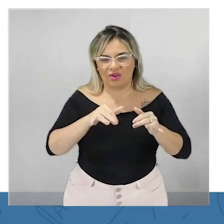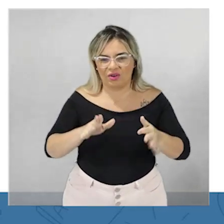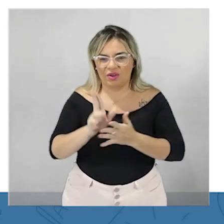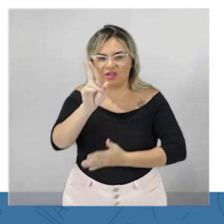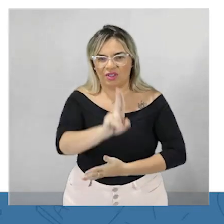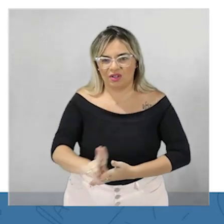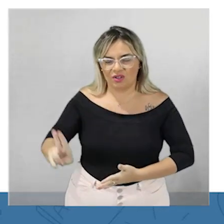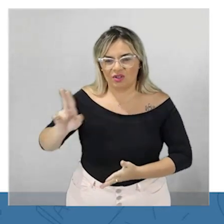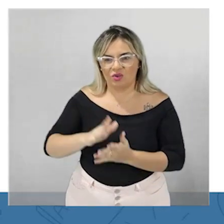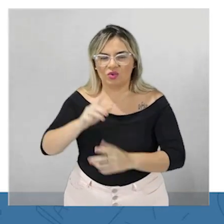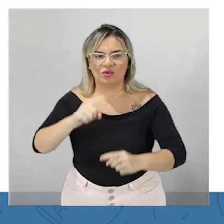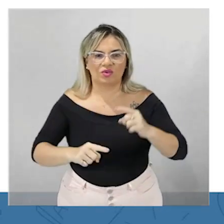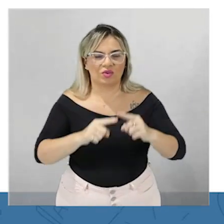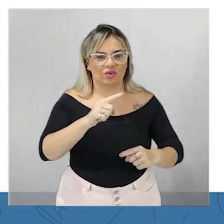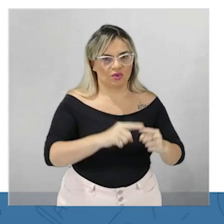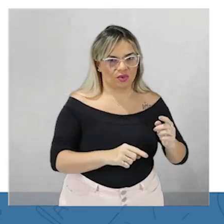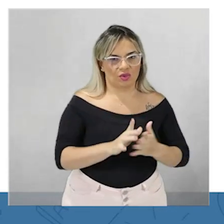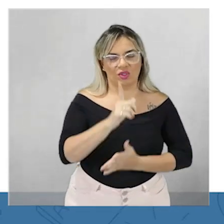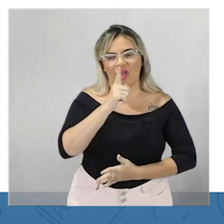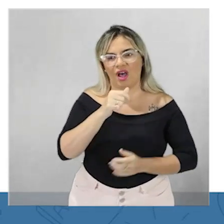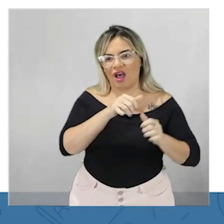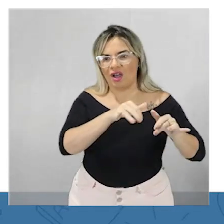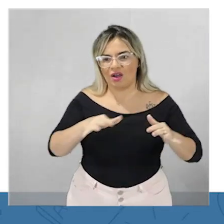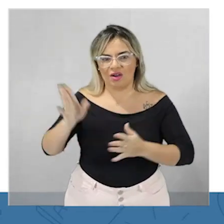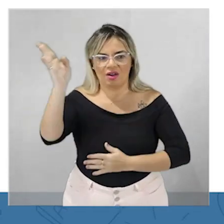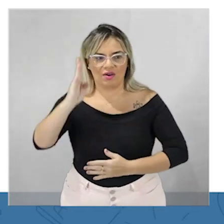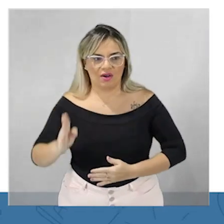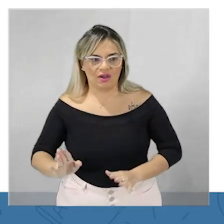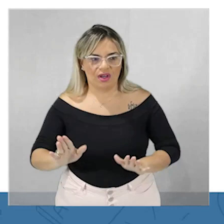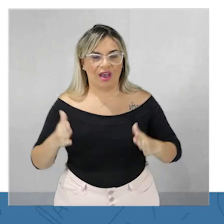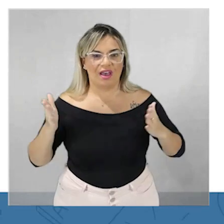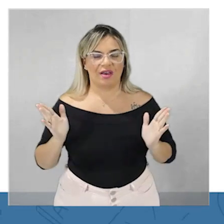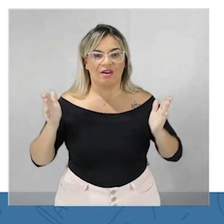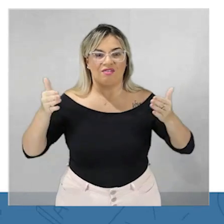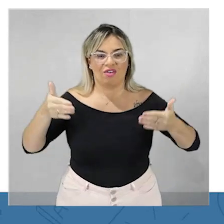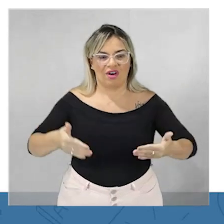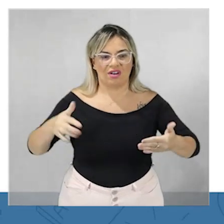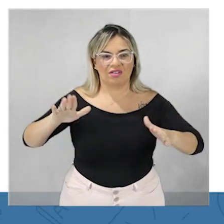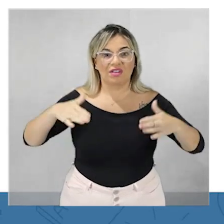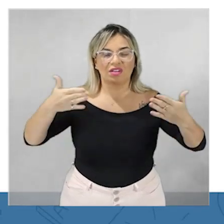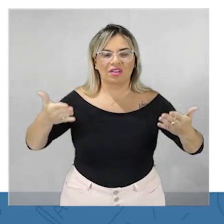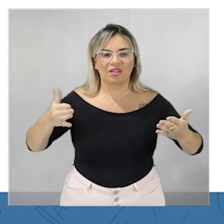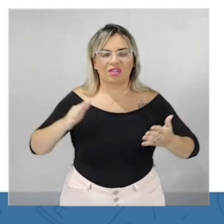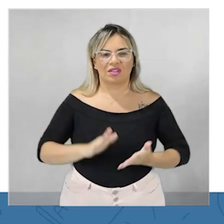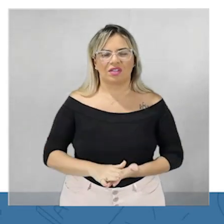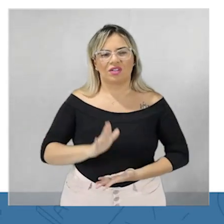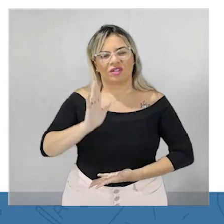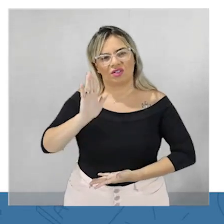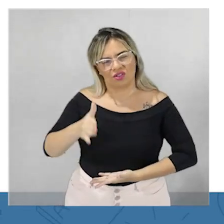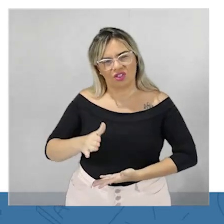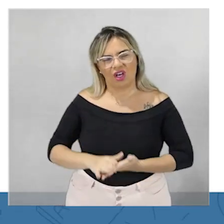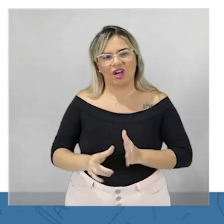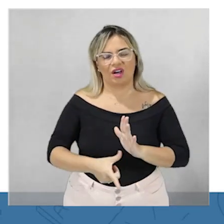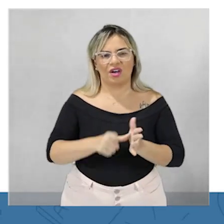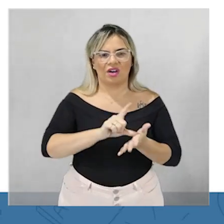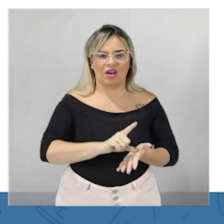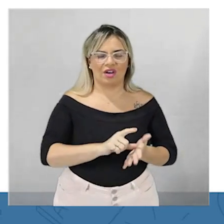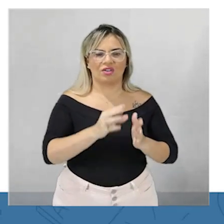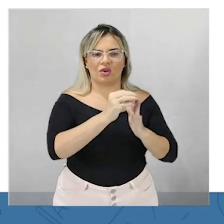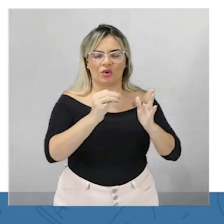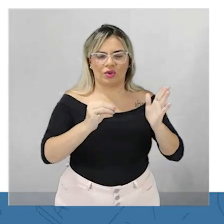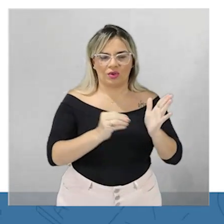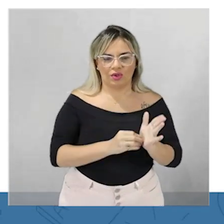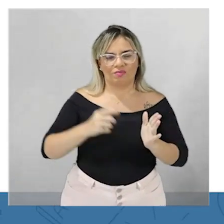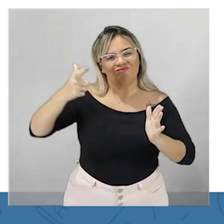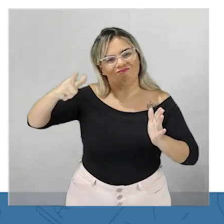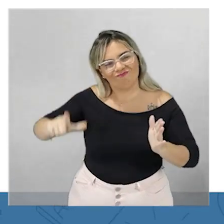o uso prioritário dos recursos hídricos no Brasil é destinado aqui. Galera, eu já te falei isso em outras aulas e volto a repetir.